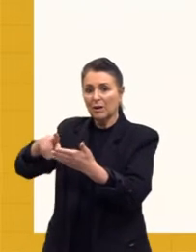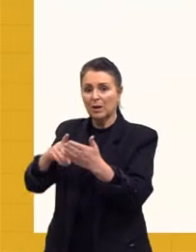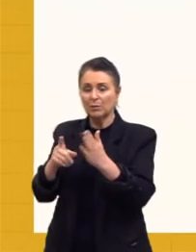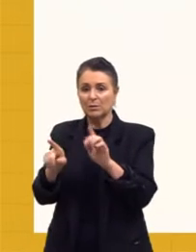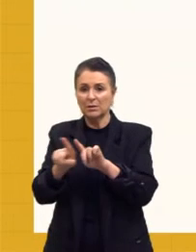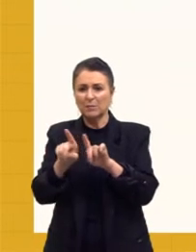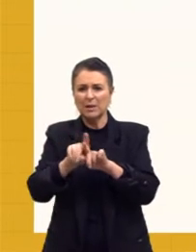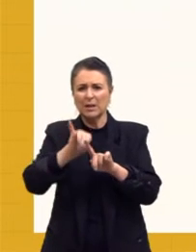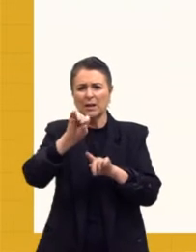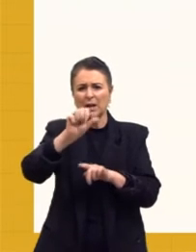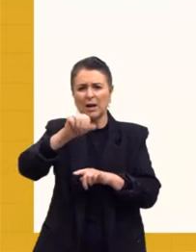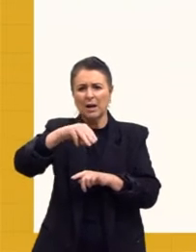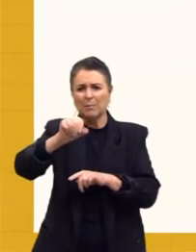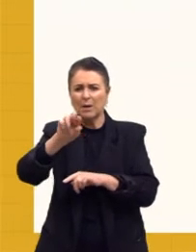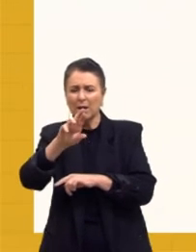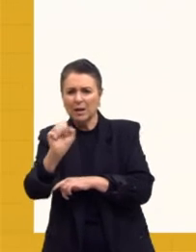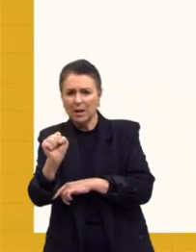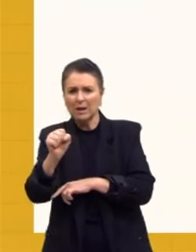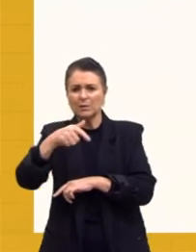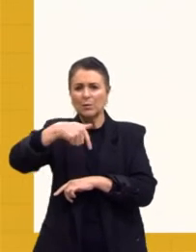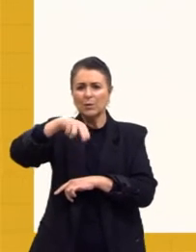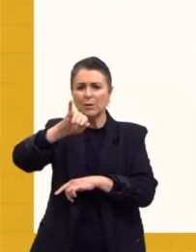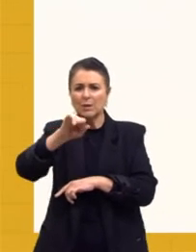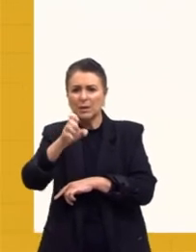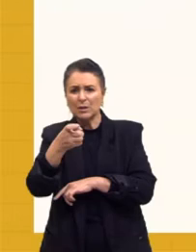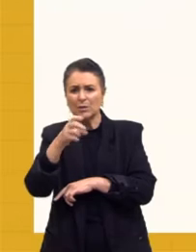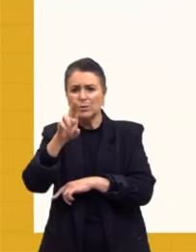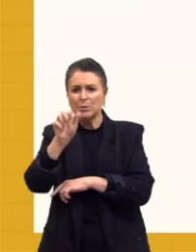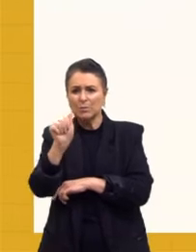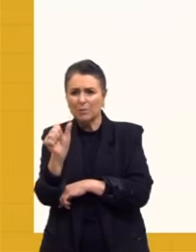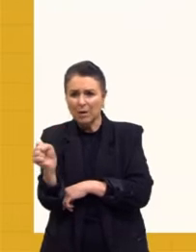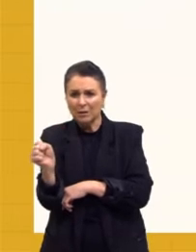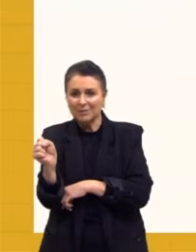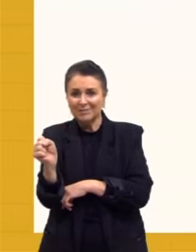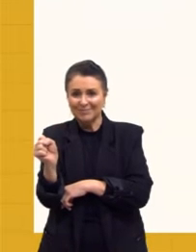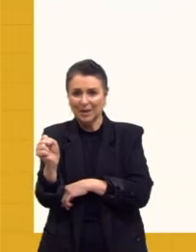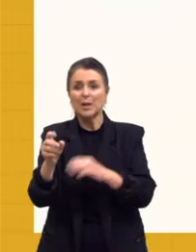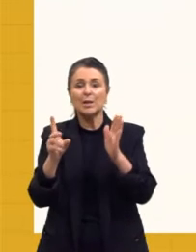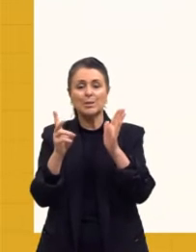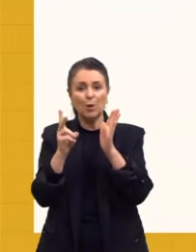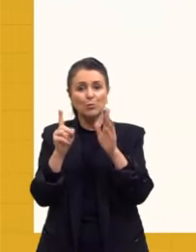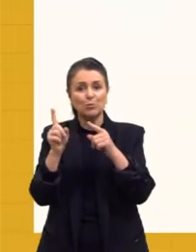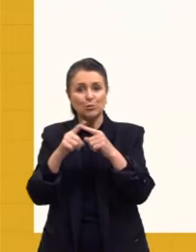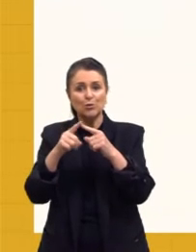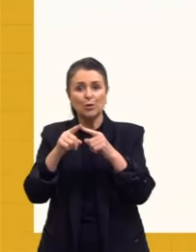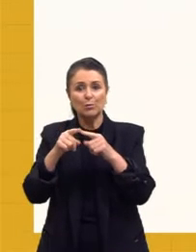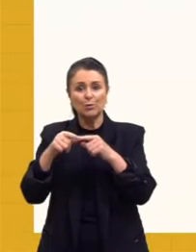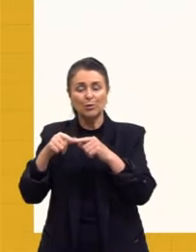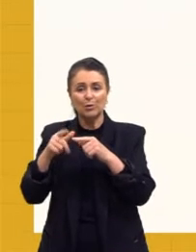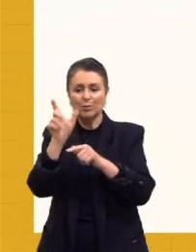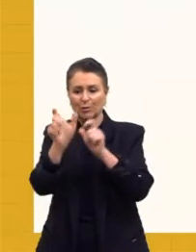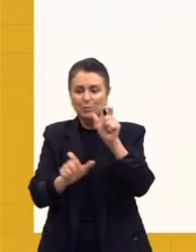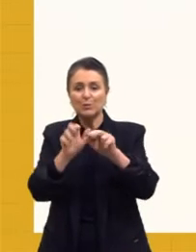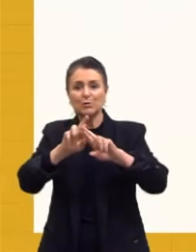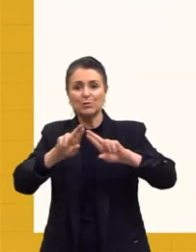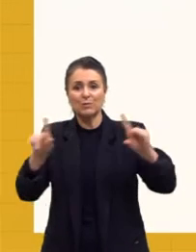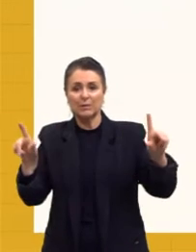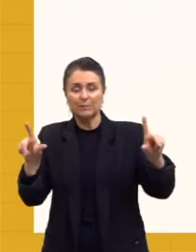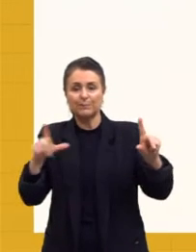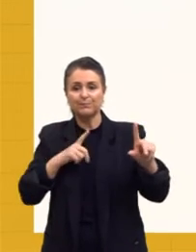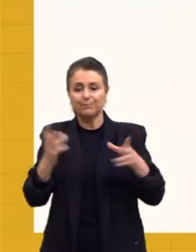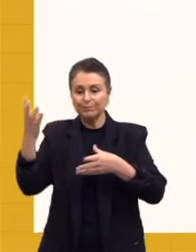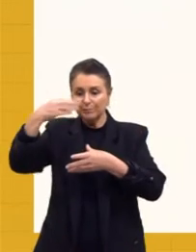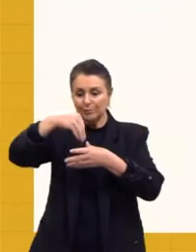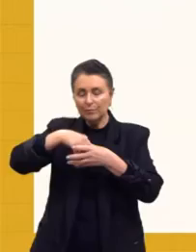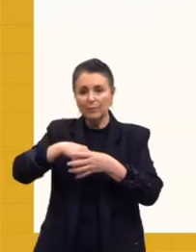os aimarás que ele é um e mar aos queixos né entre outras coisas então ele começa a englobar com essas políticas sociais né